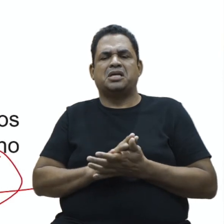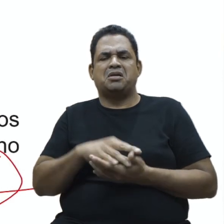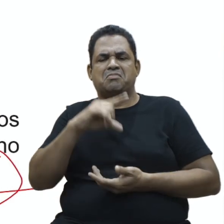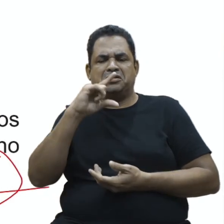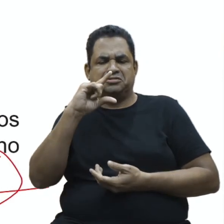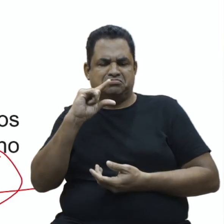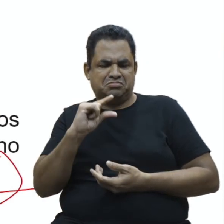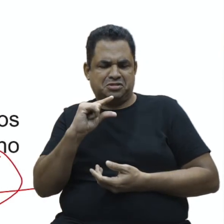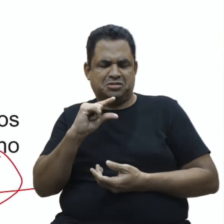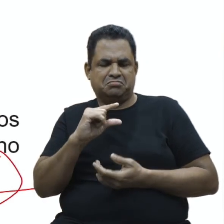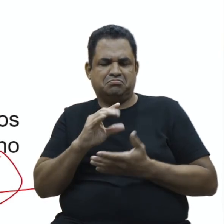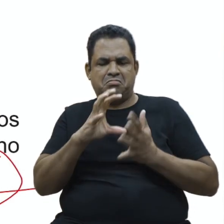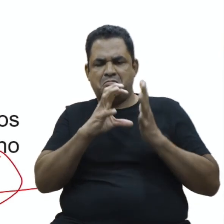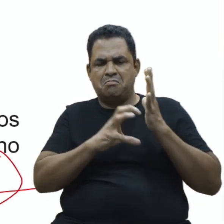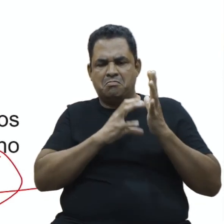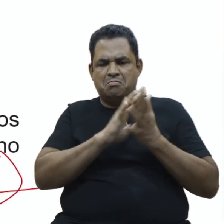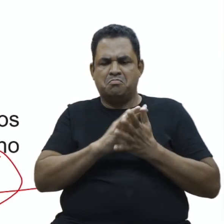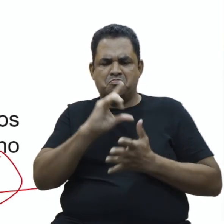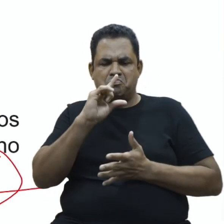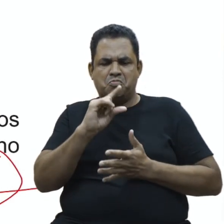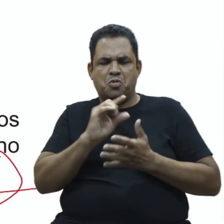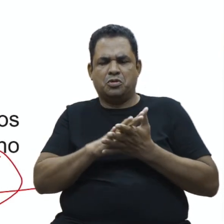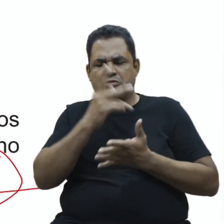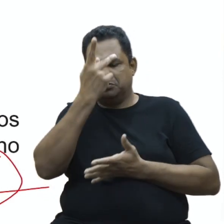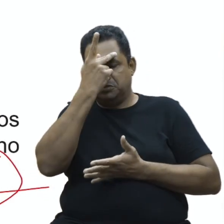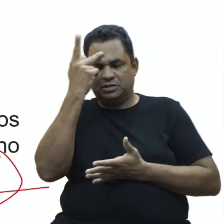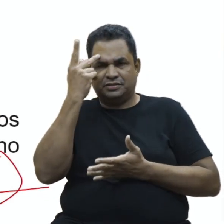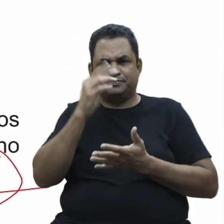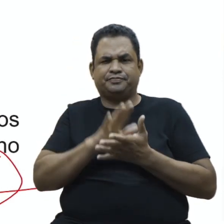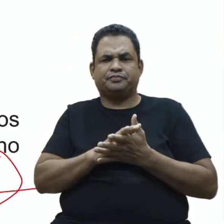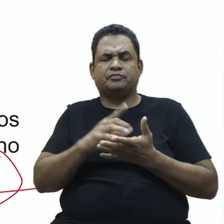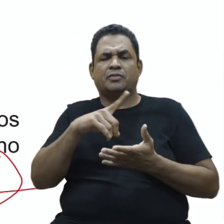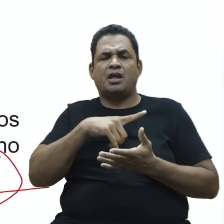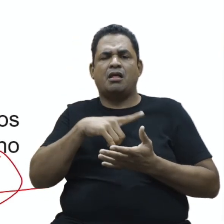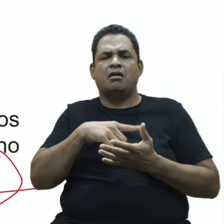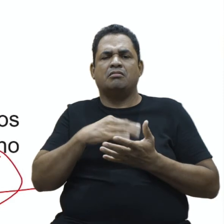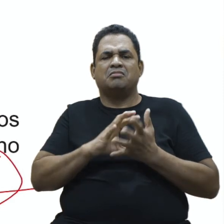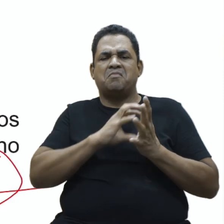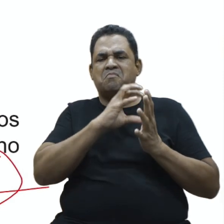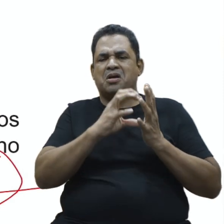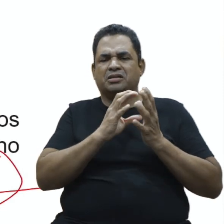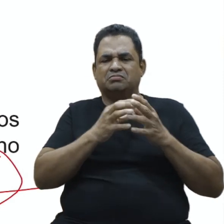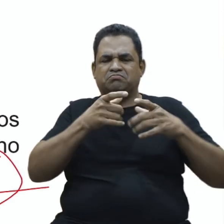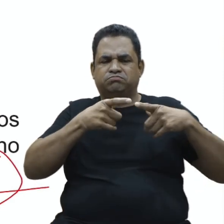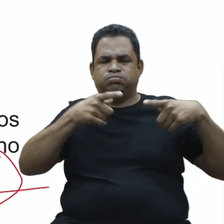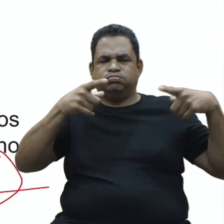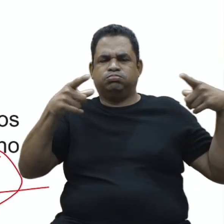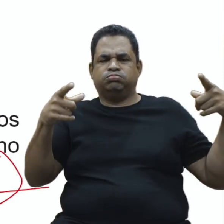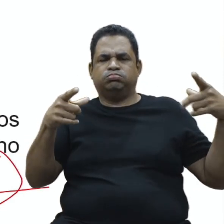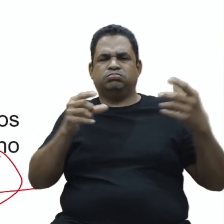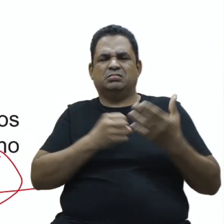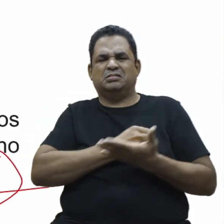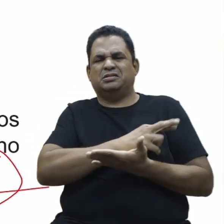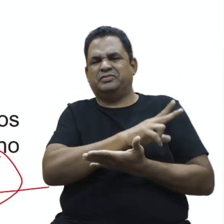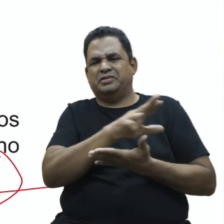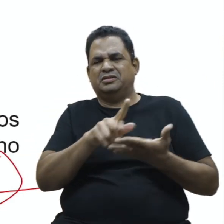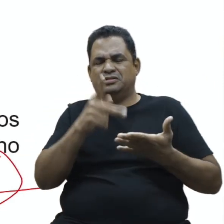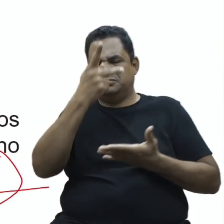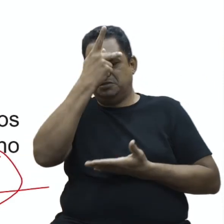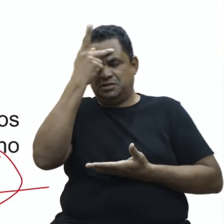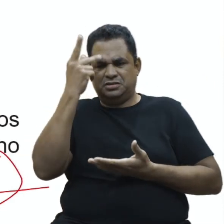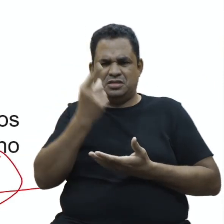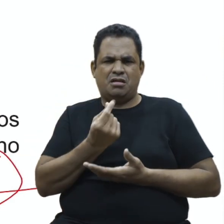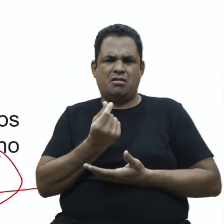sei lá, pouquíssimos filiados, e tem partidos enormes, que não sei quantos filiados, que tem muita grana, aí tem o